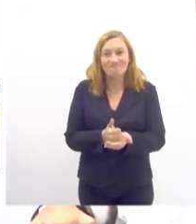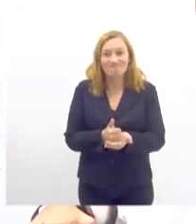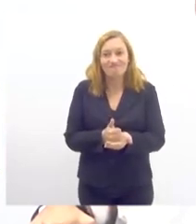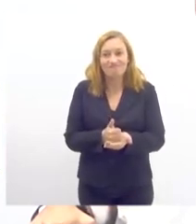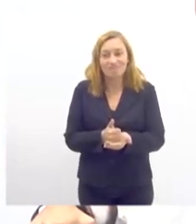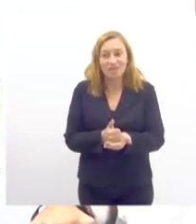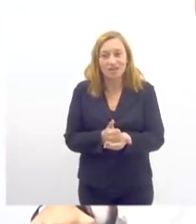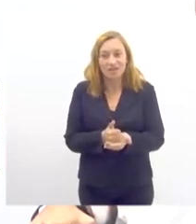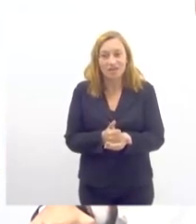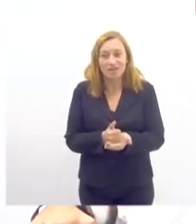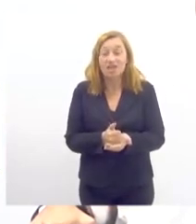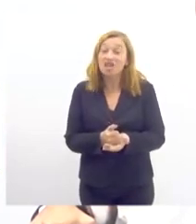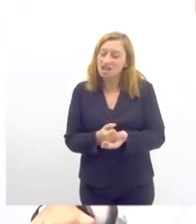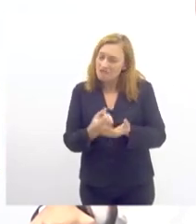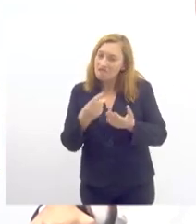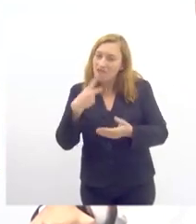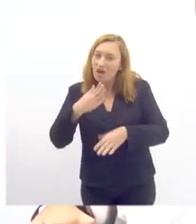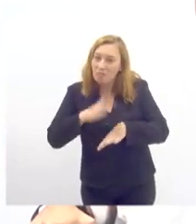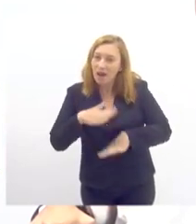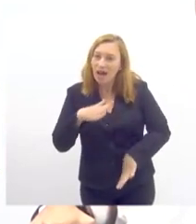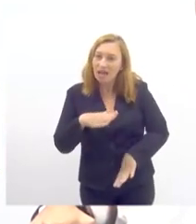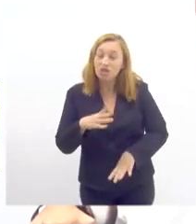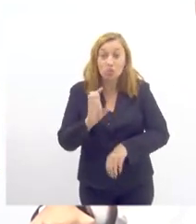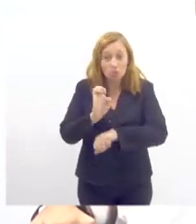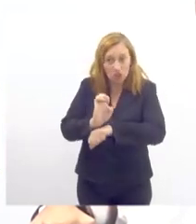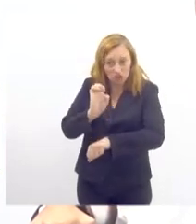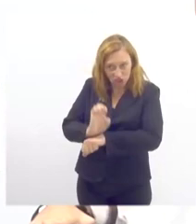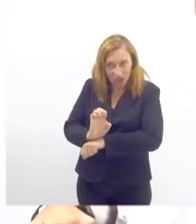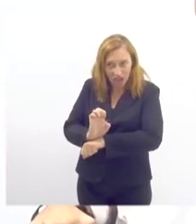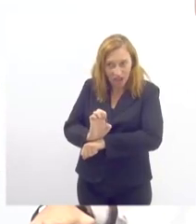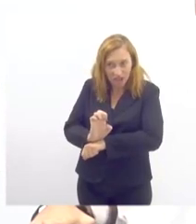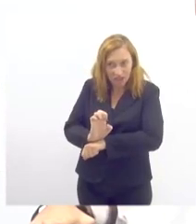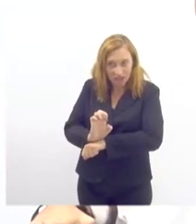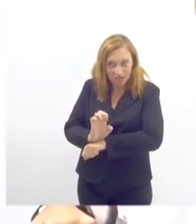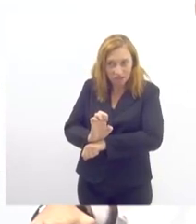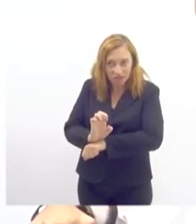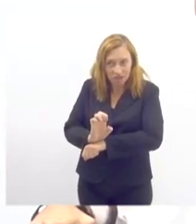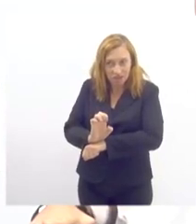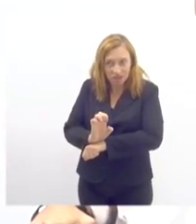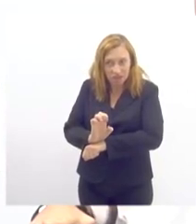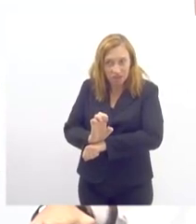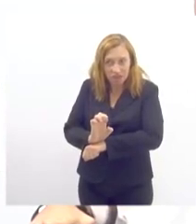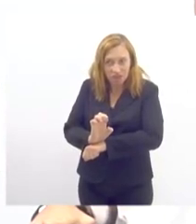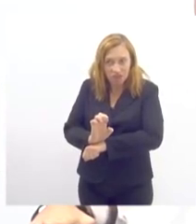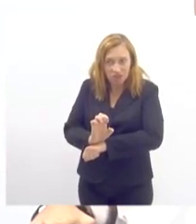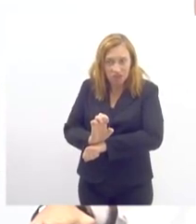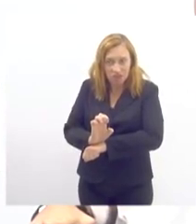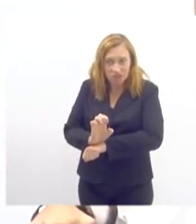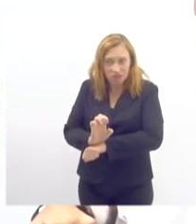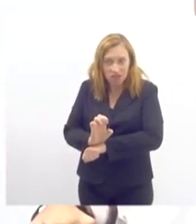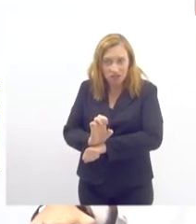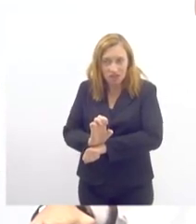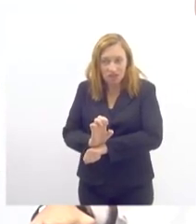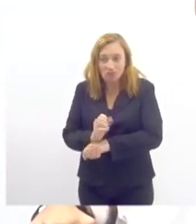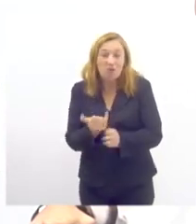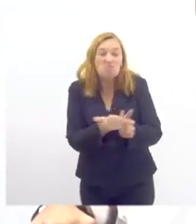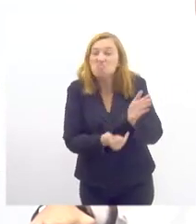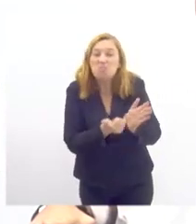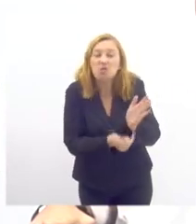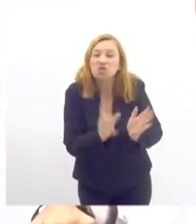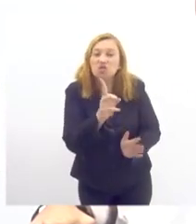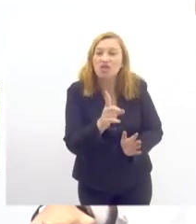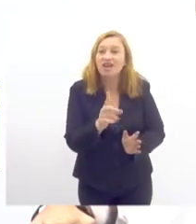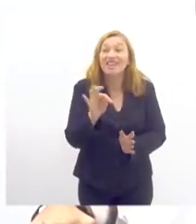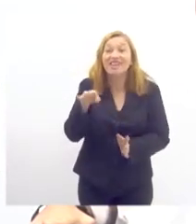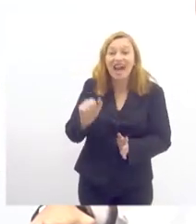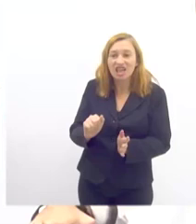E detalhe. O Estado, a autarquia, ela não é imposto, ela é taxa. O DETRAN